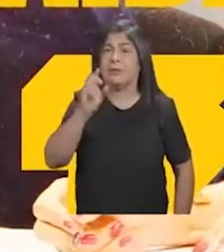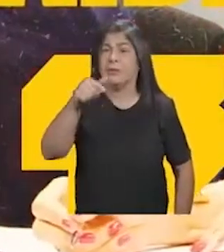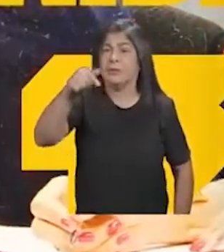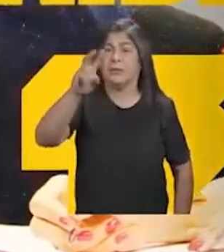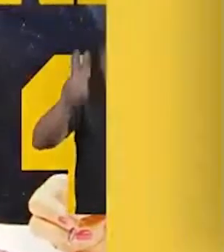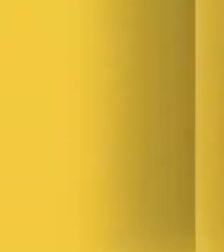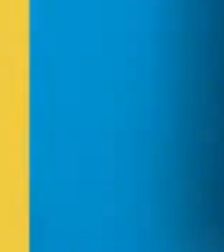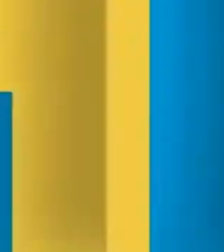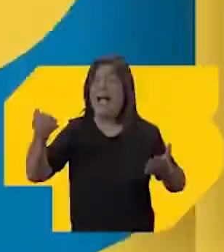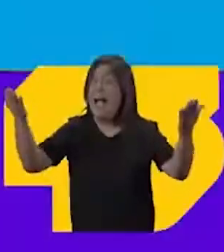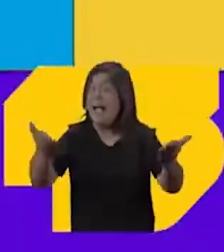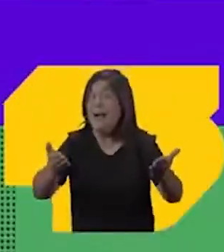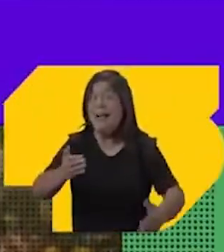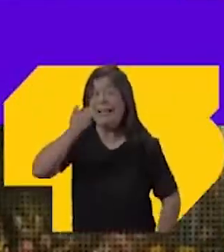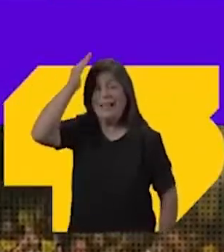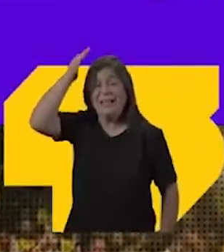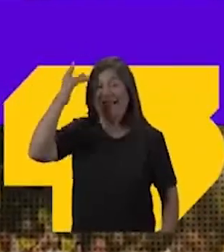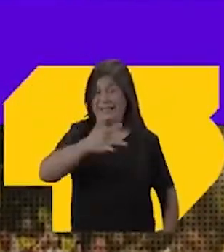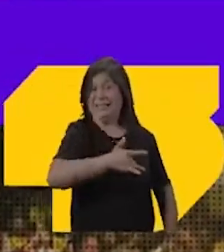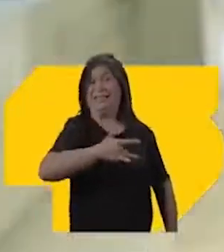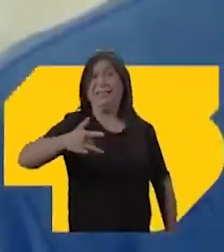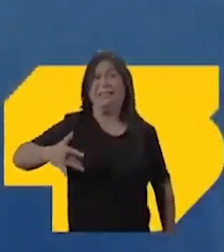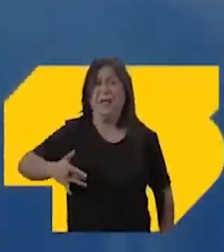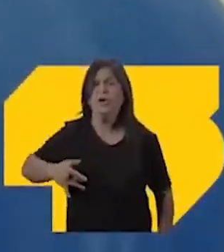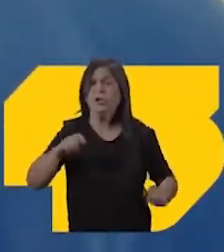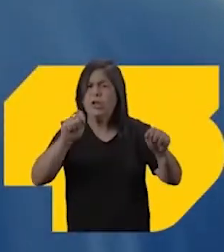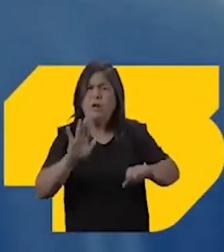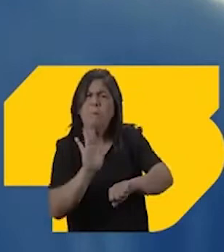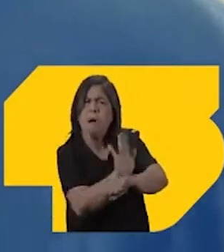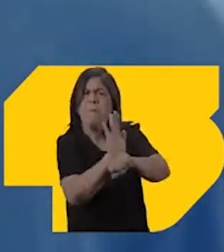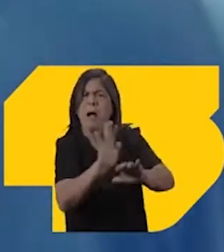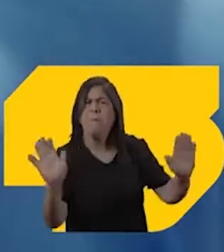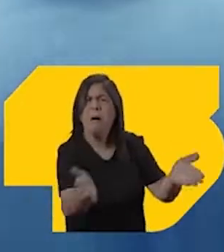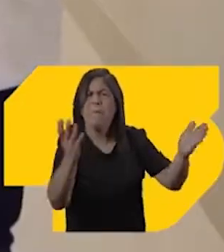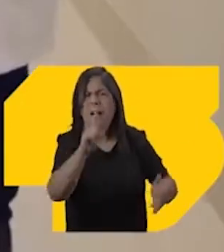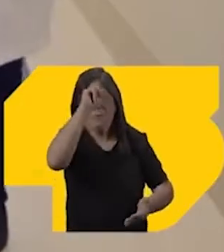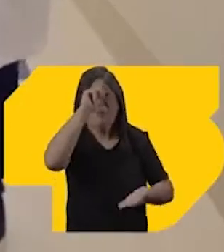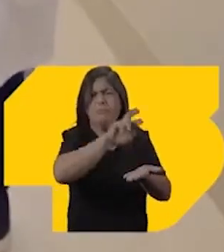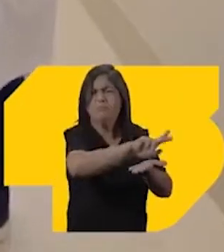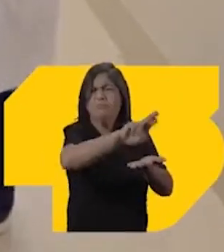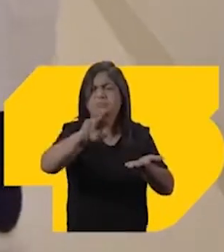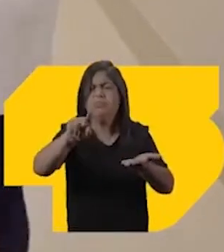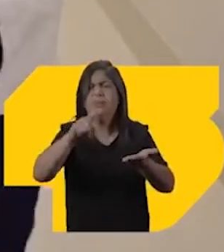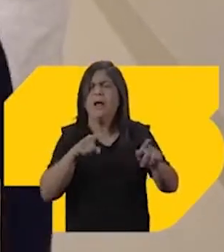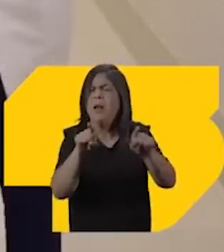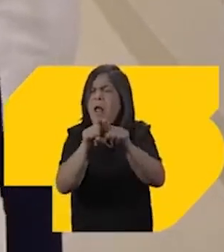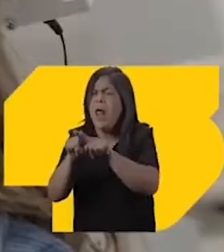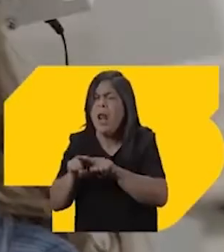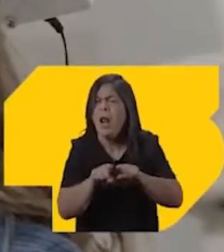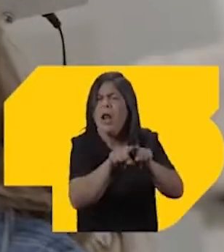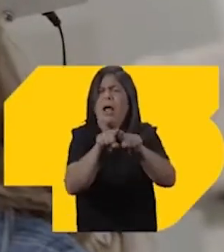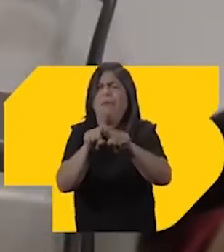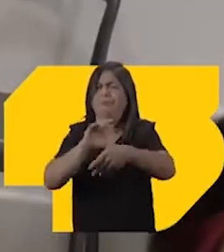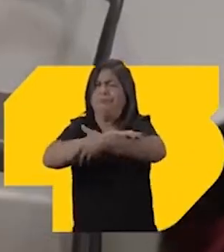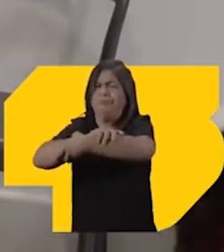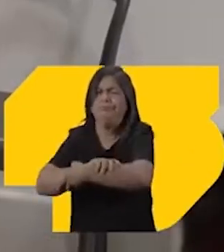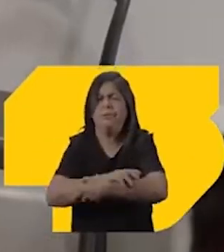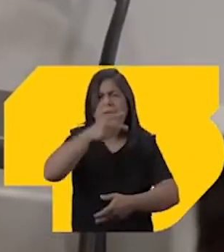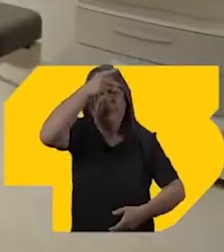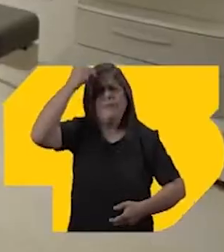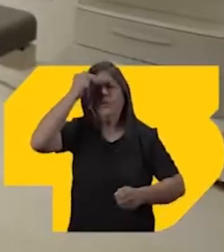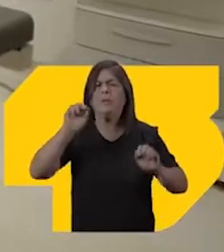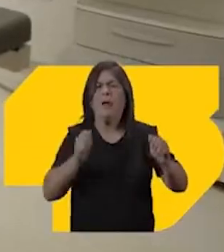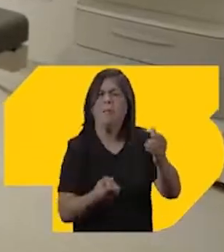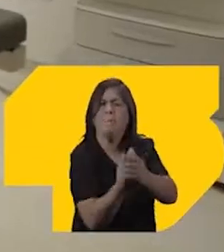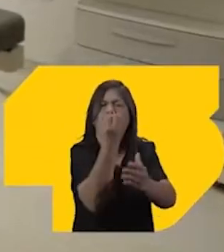o melhor da Paraíba. Agora, Pedro! Na saúde, Pedro vai botar para funcionar o que já existe, ampliar as parcerias com os municípios